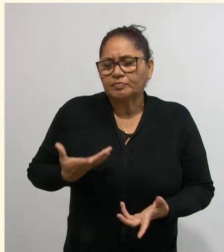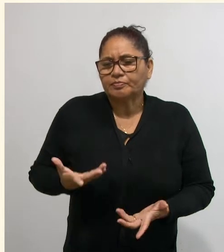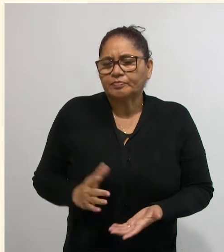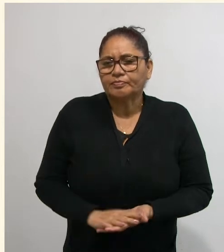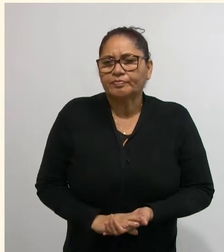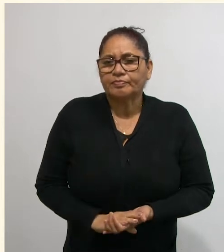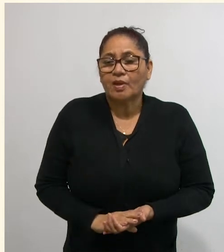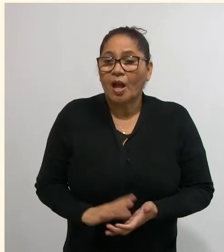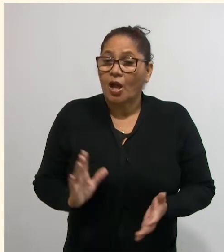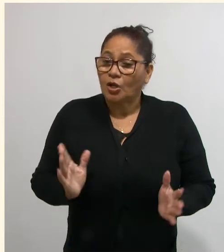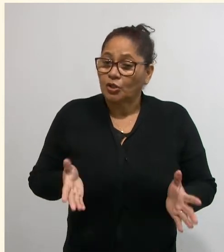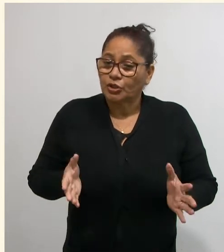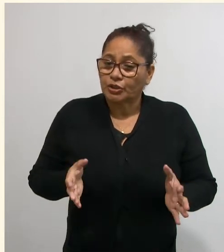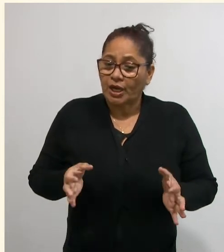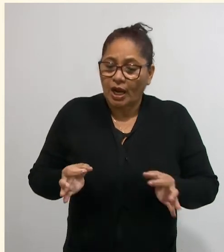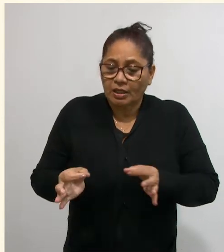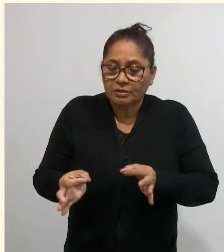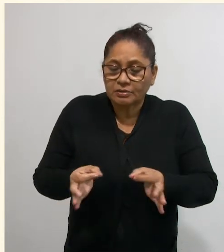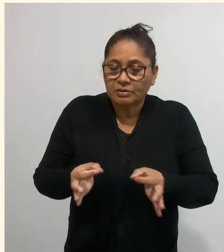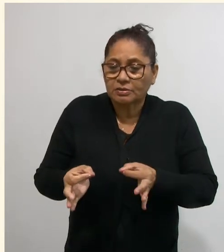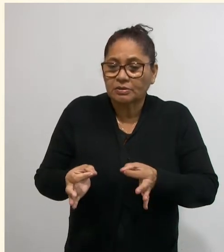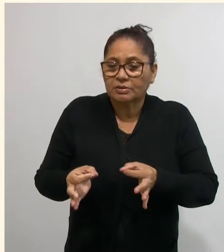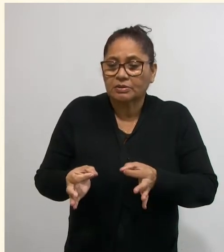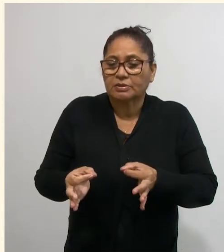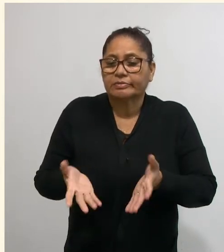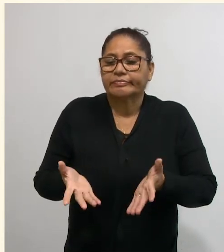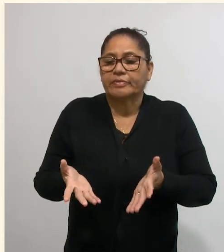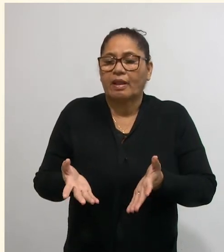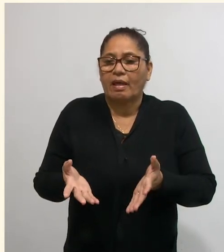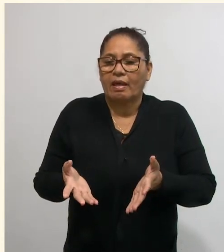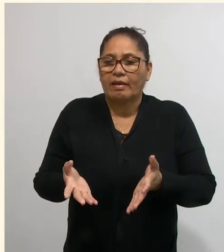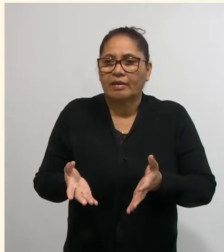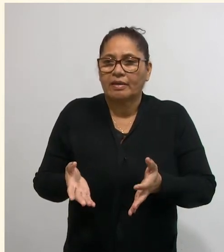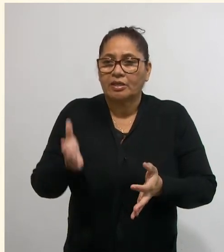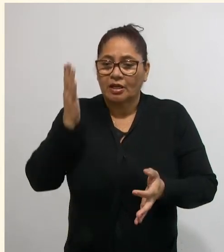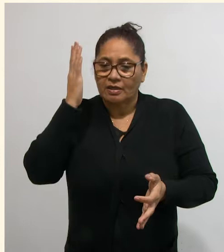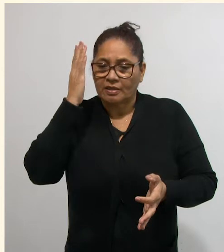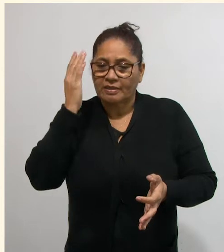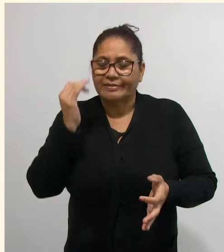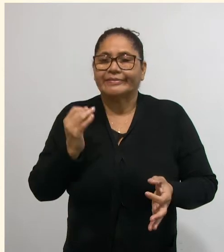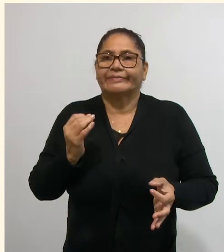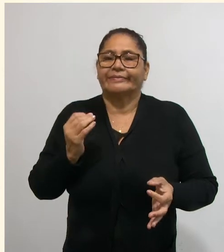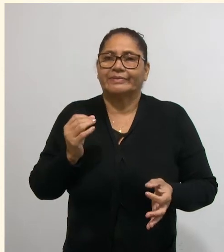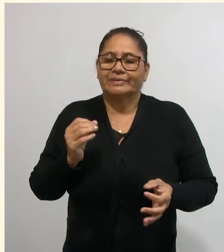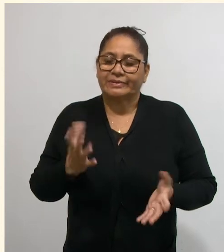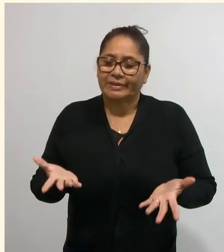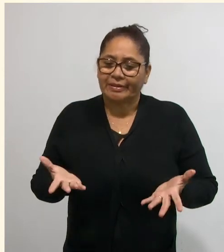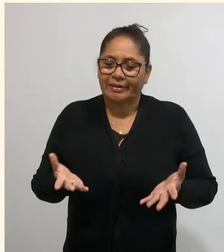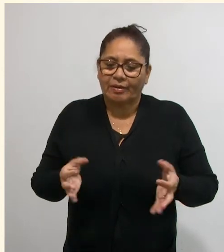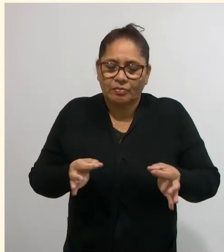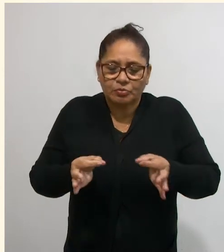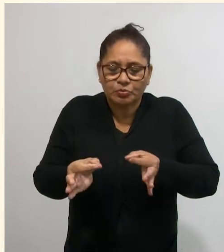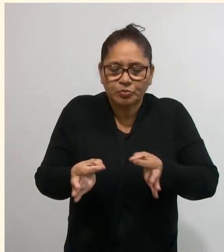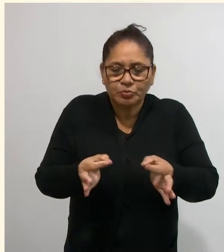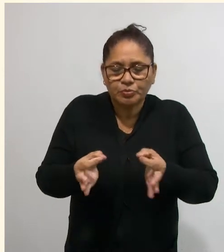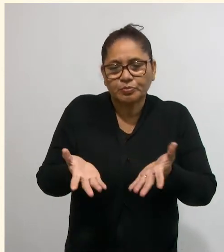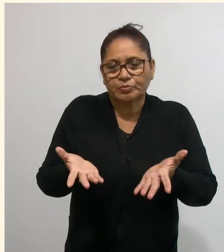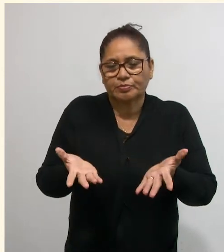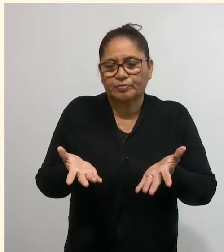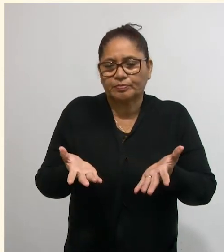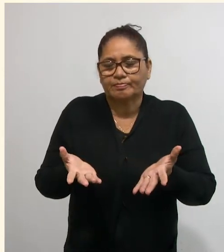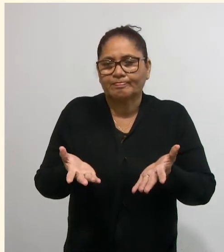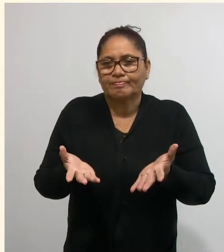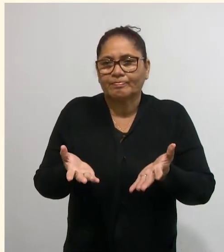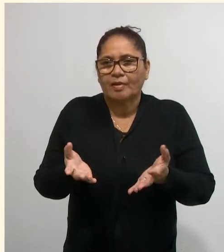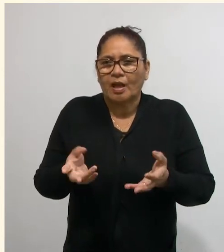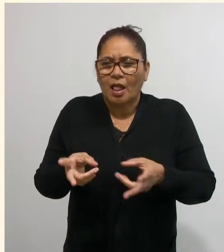meio. Já a organizada, ela é intencional, sistemática e planejada. Dá